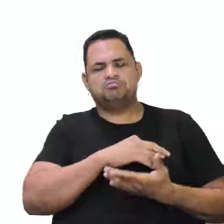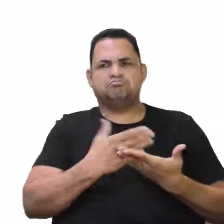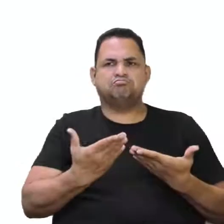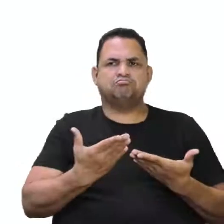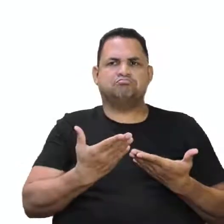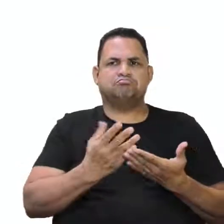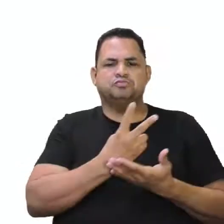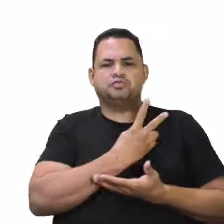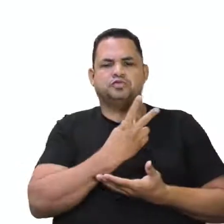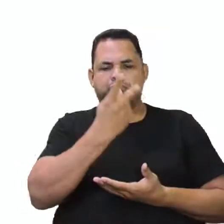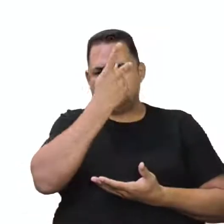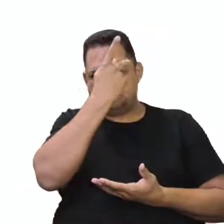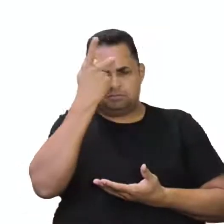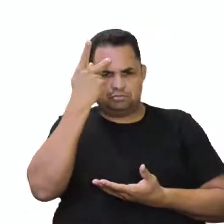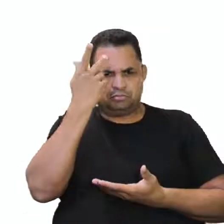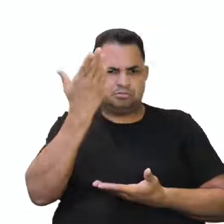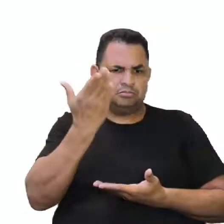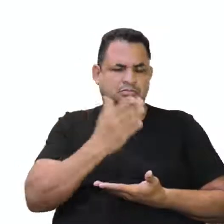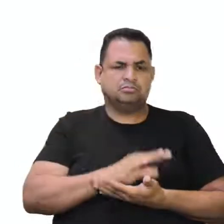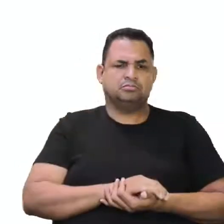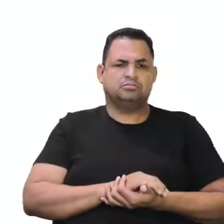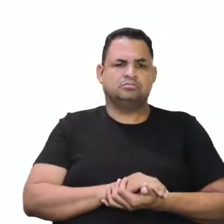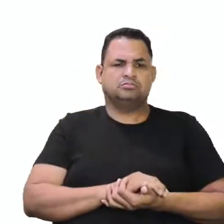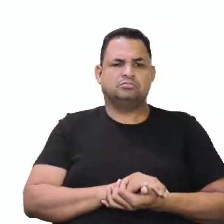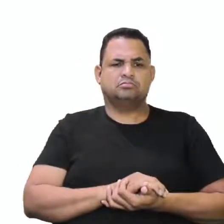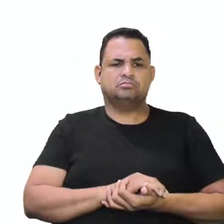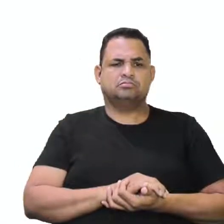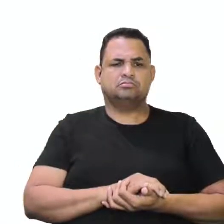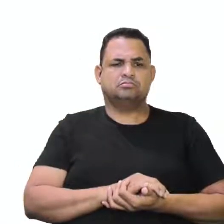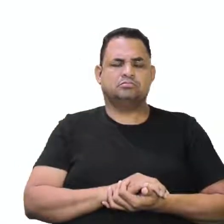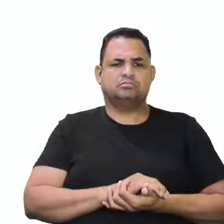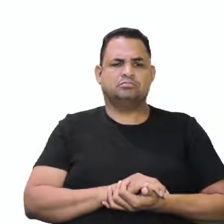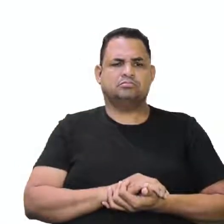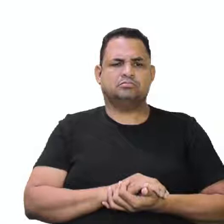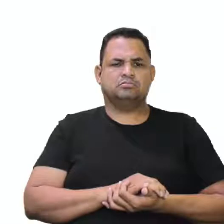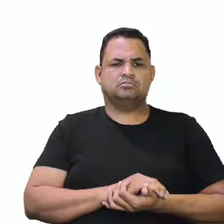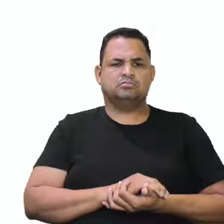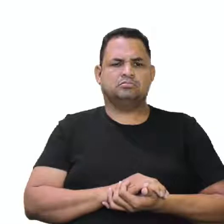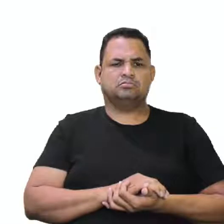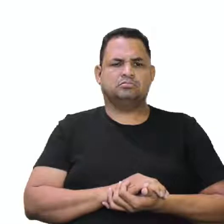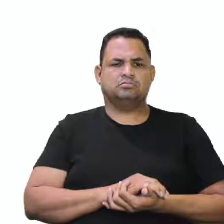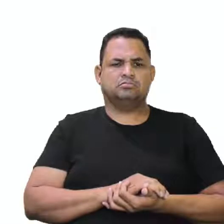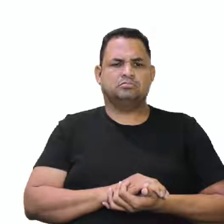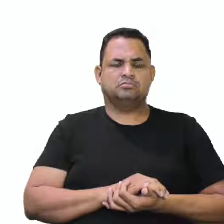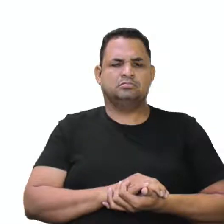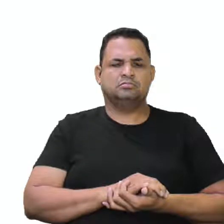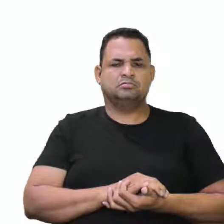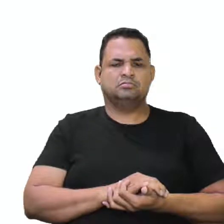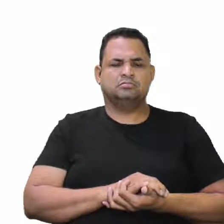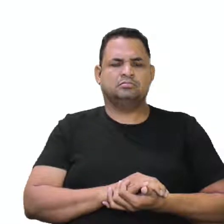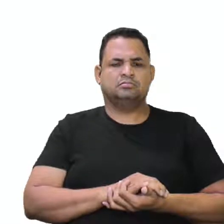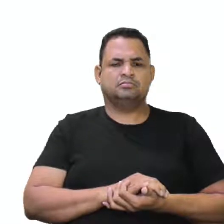romântico, entre duas pessoas, between two people, a boy and a girl, or whatever.